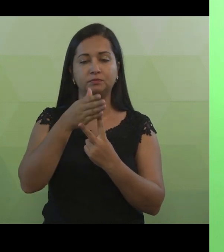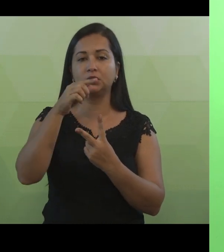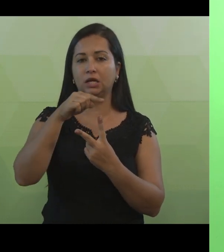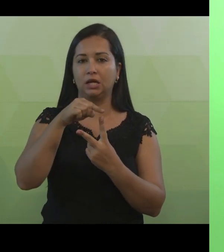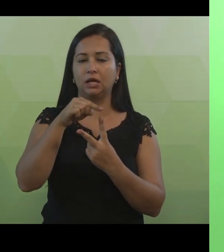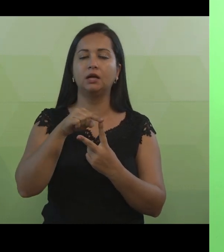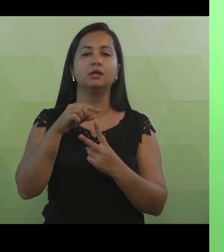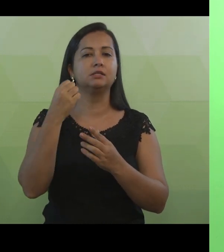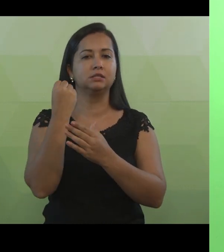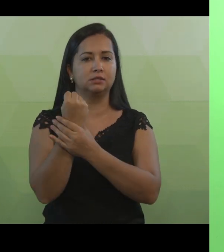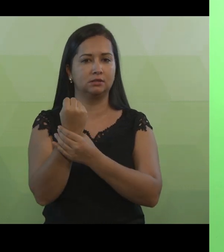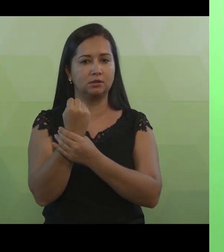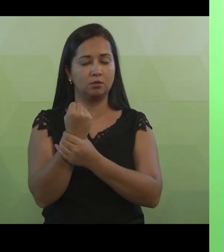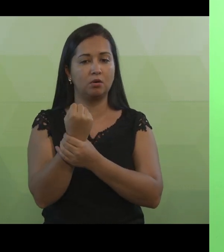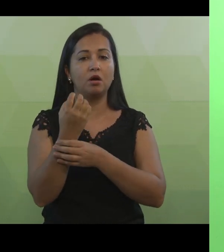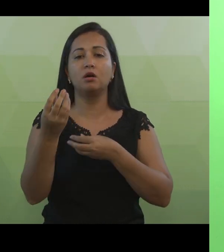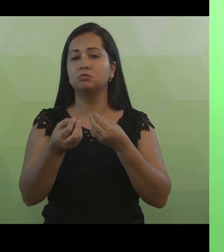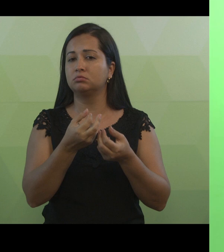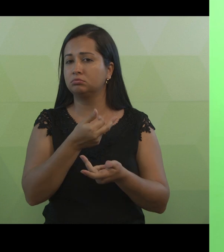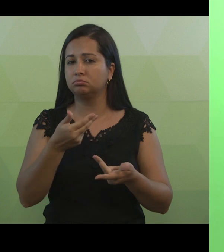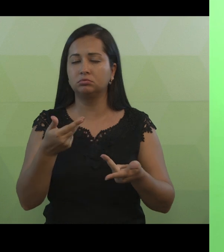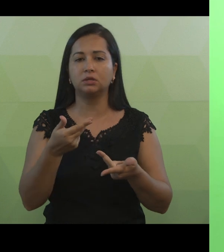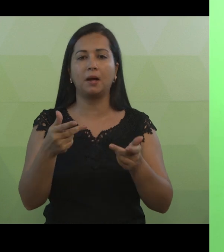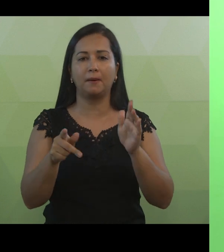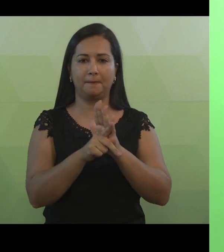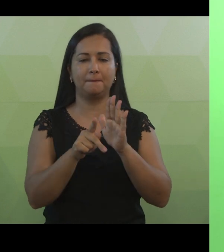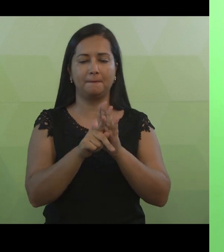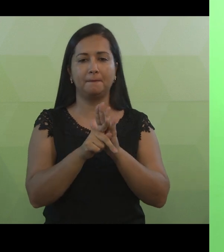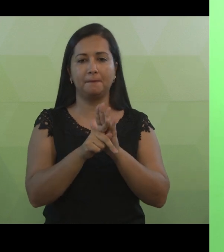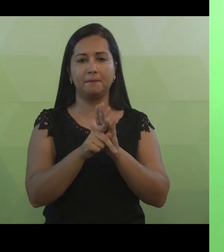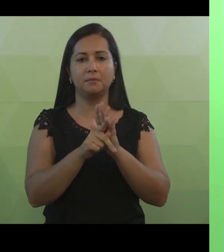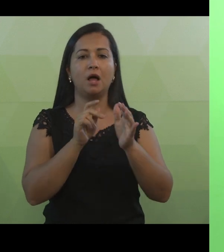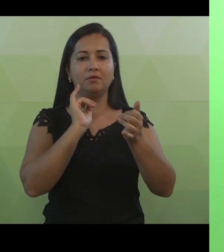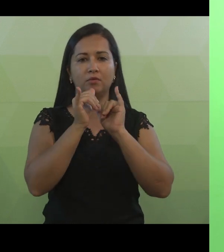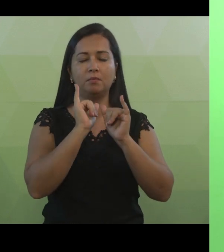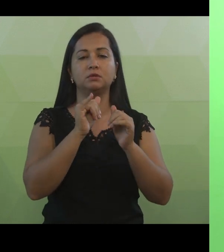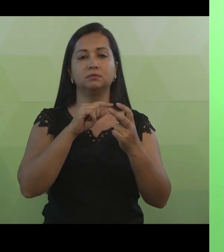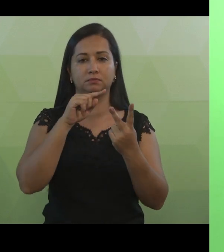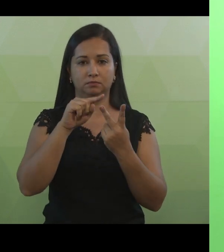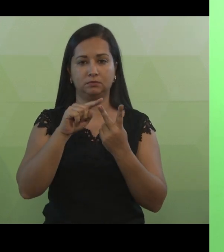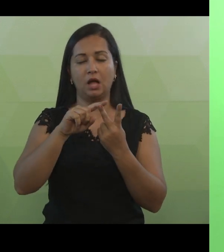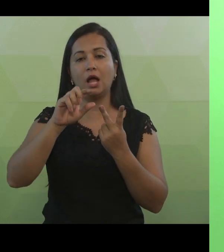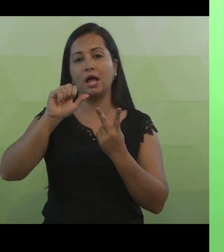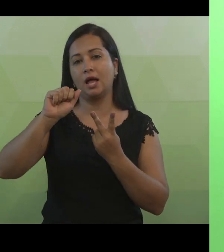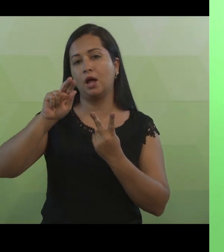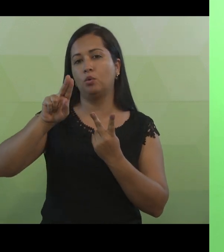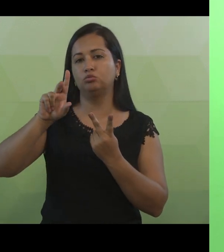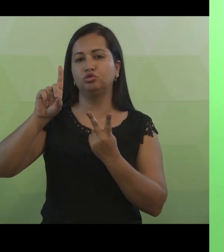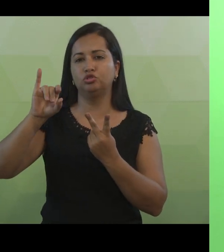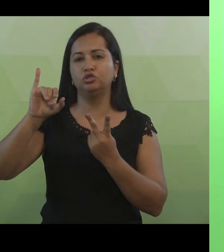no desenvolvimento das aplicações. E na segunda parte, sobre a auditoria em sistemas de informação.